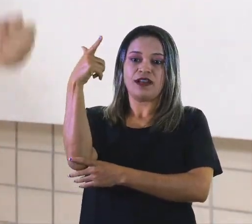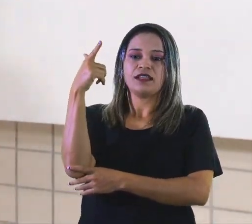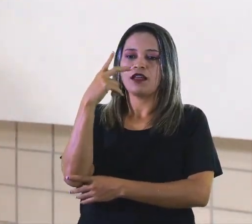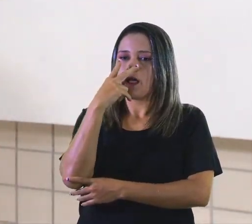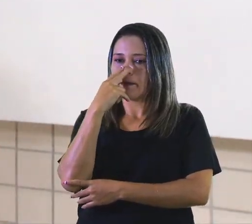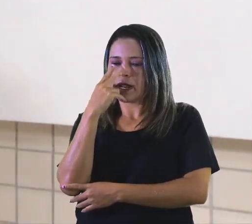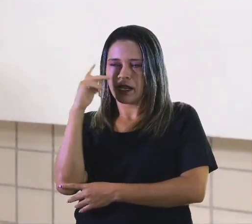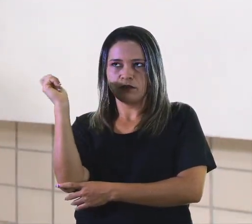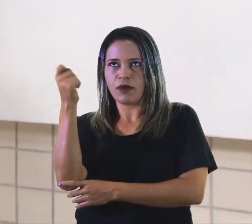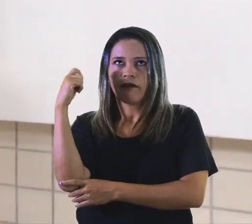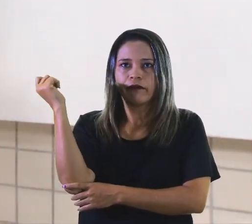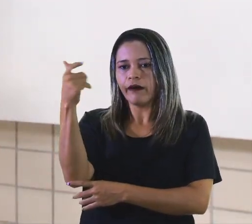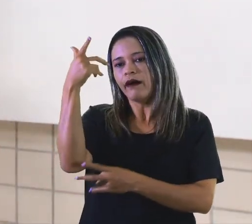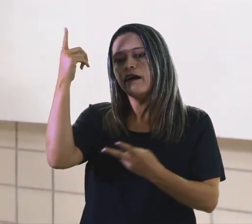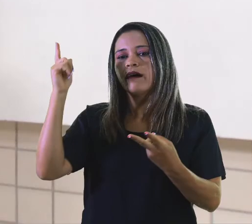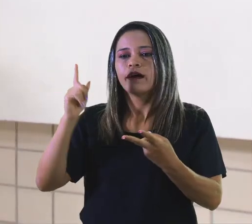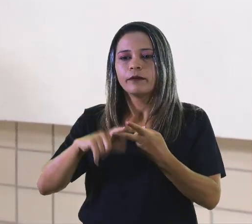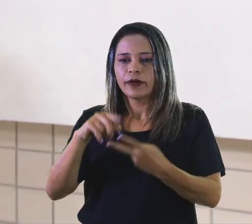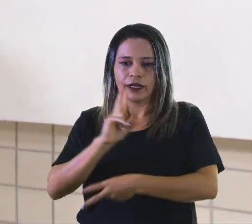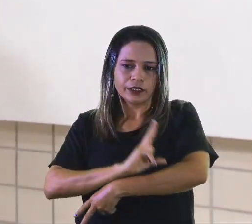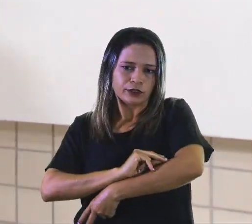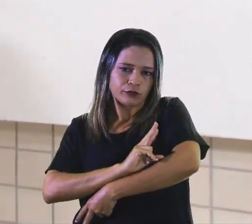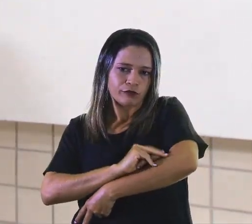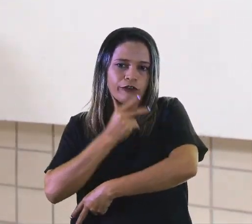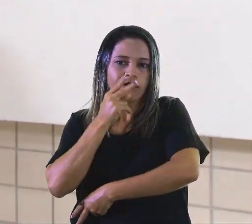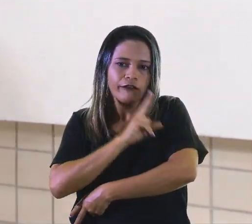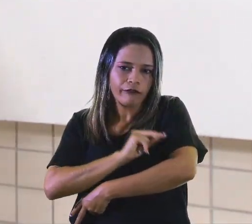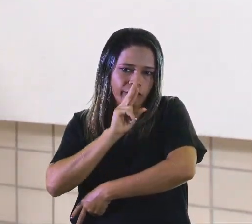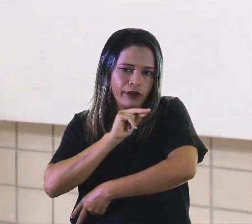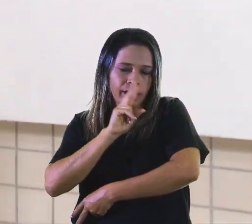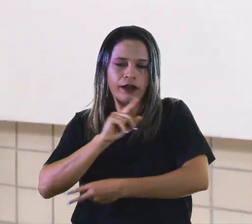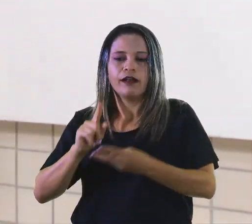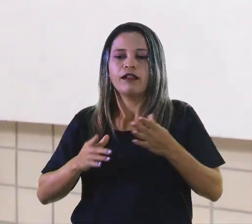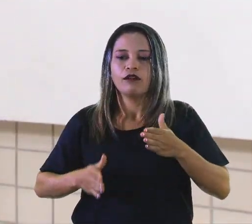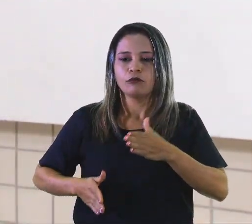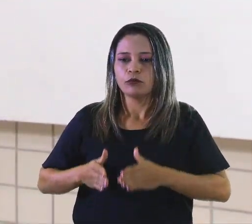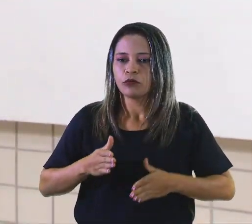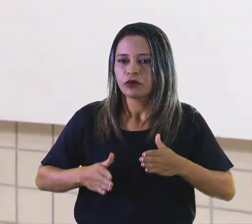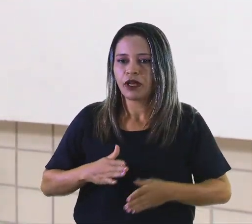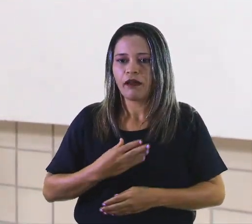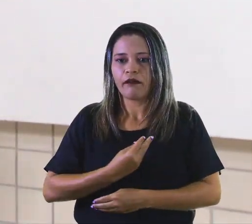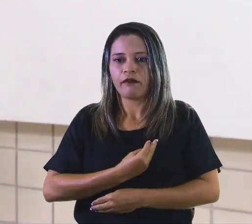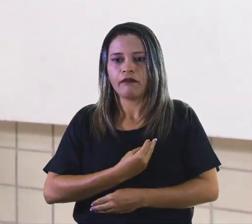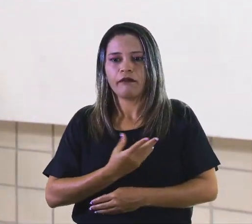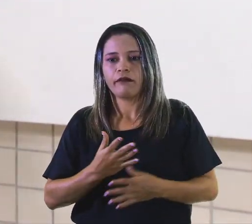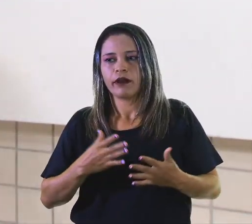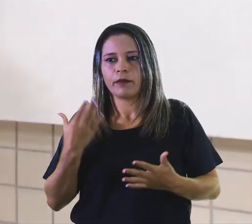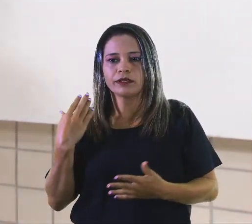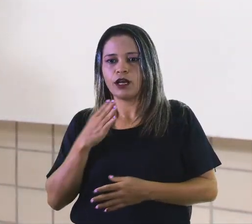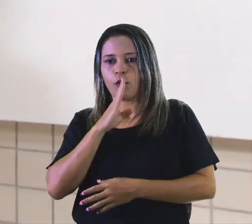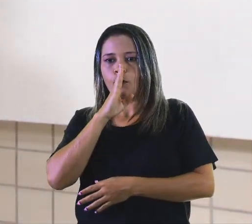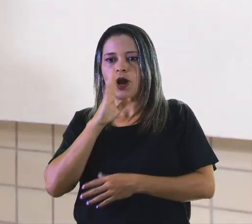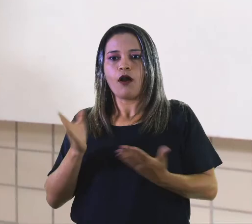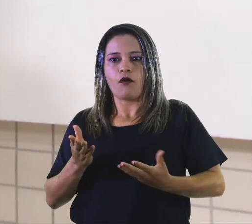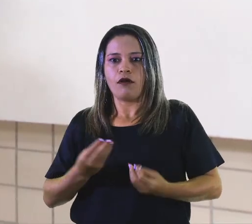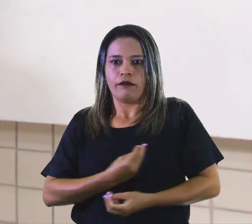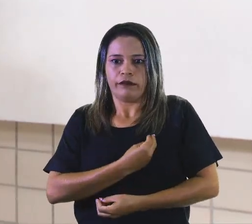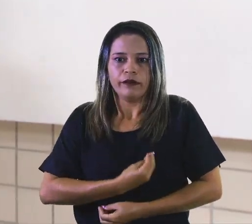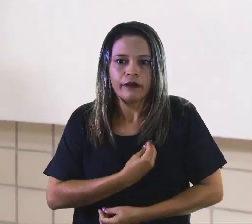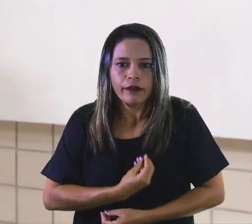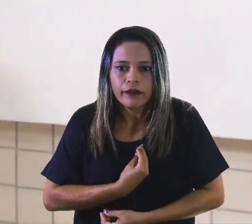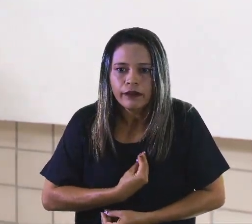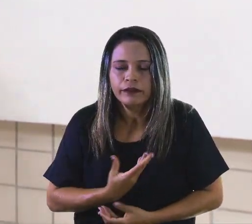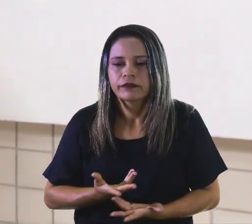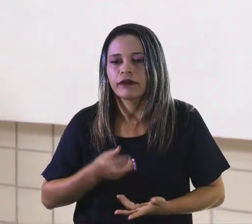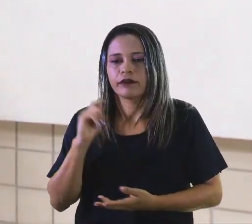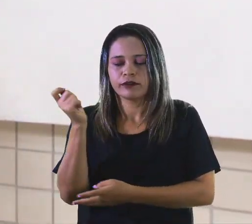fada, aparece um grilo que fala, um boneco de madeira que até então não tinha vida passa a ter vida. Então são coisas